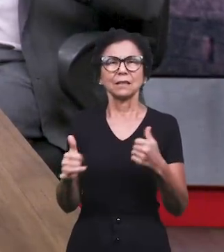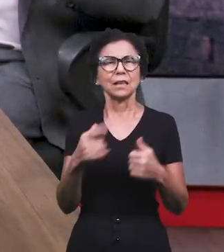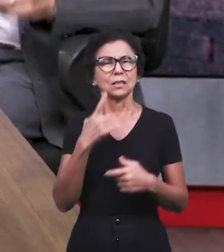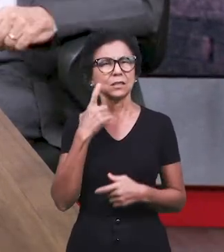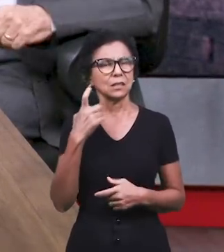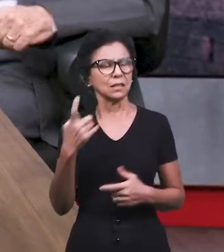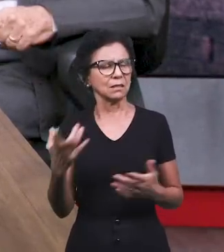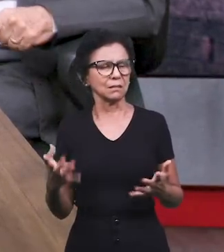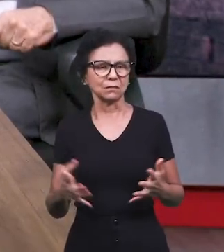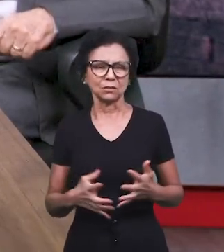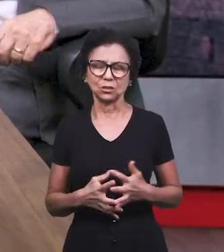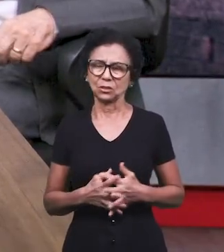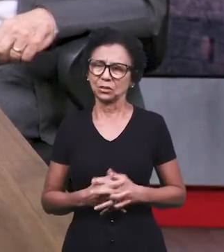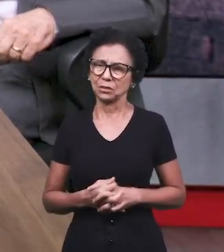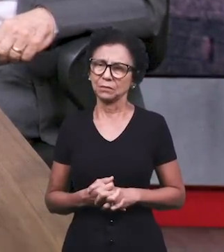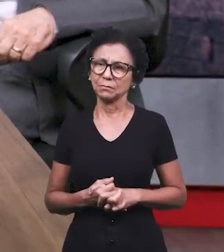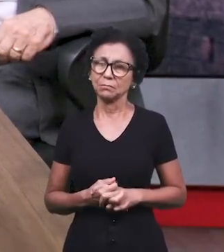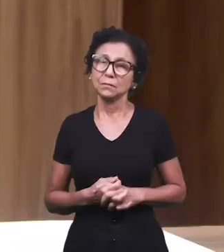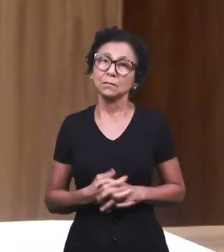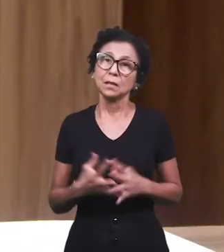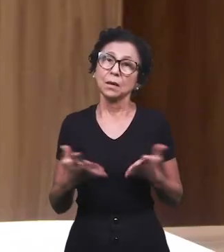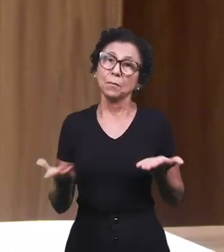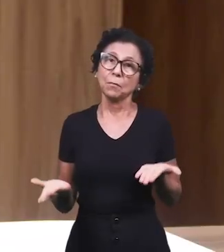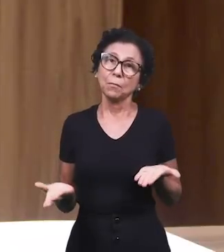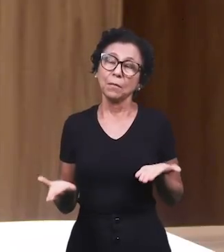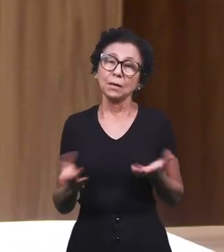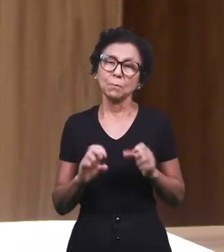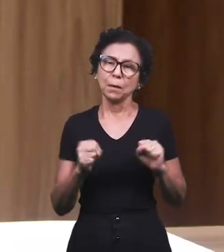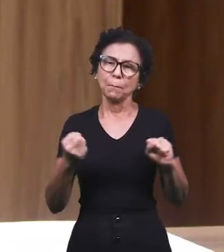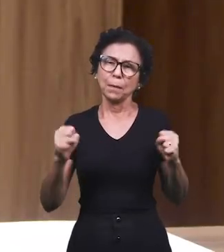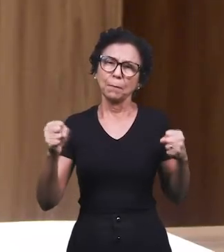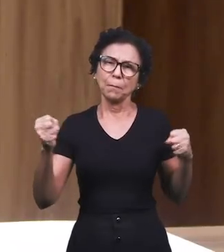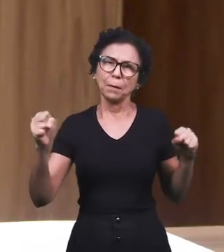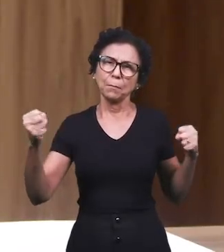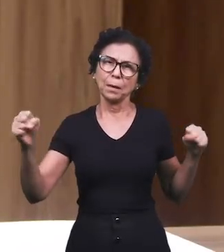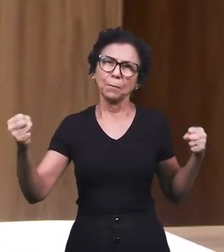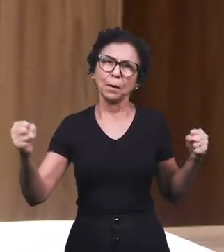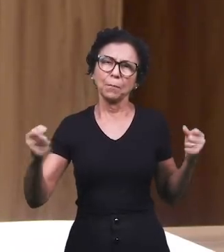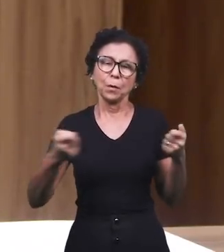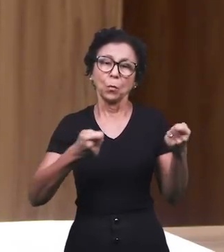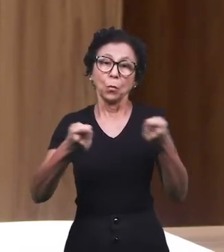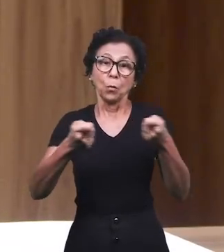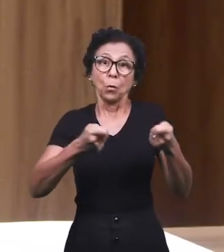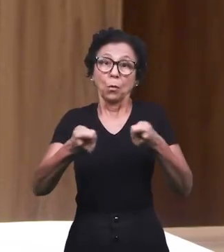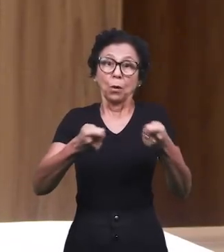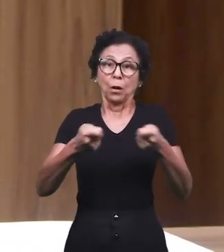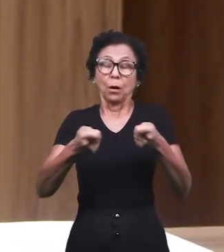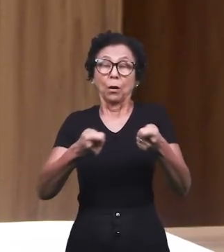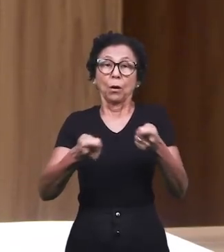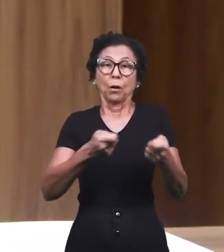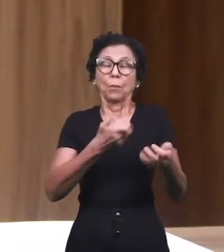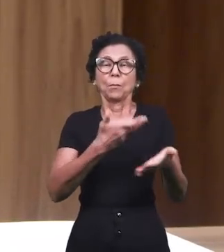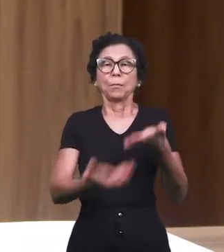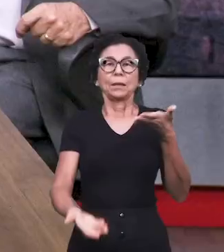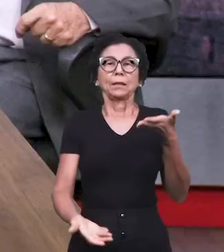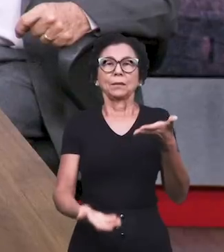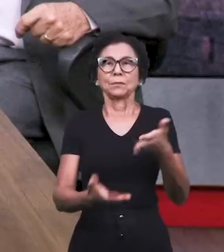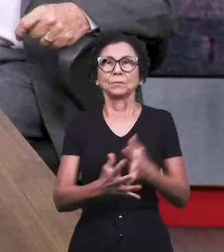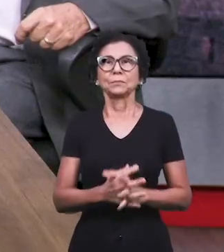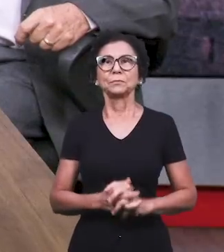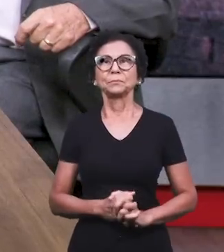estratégia interessantíssima. Agora, ele foi perdendo, foi crescendo demais, foi perdendo o controle. Mas aí nós vamos dedicar